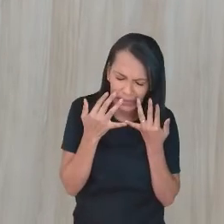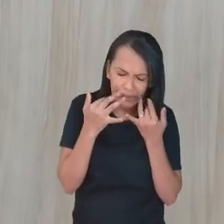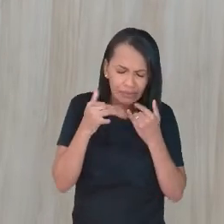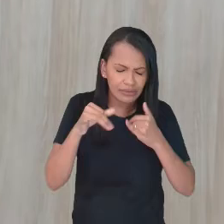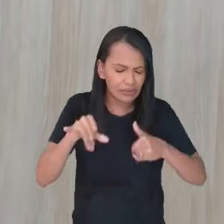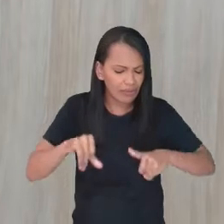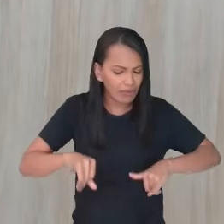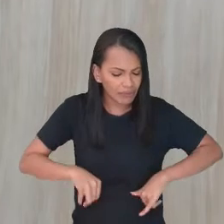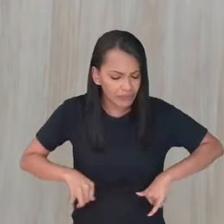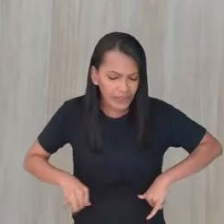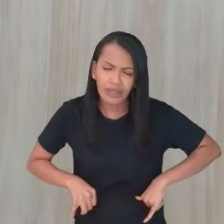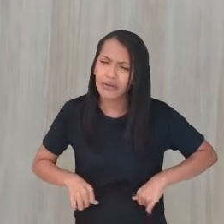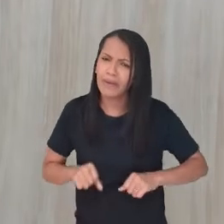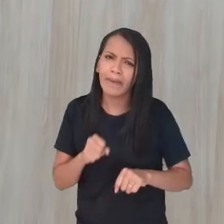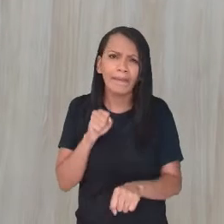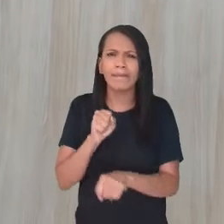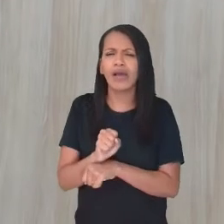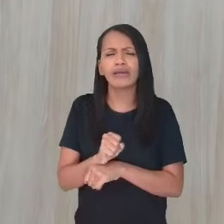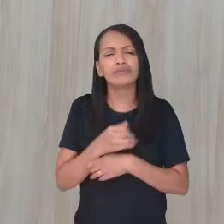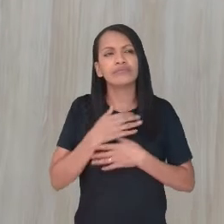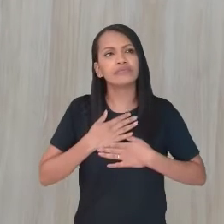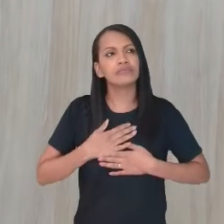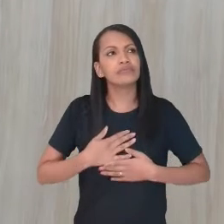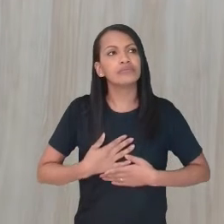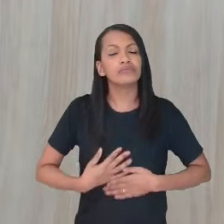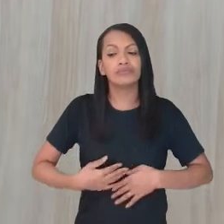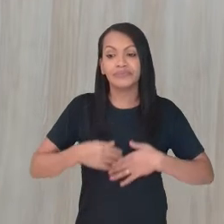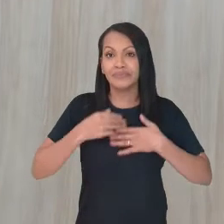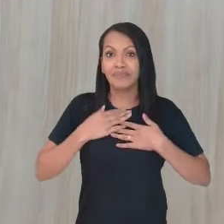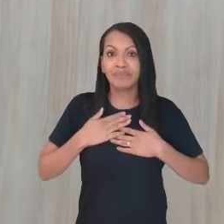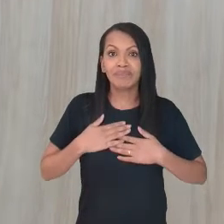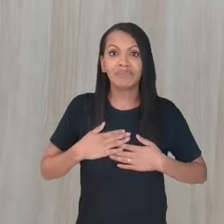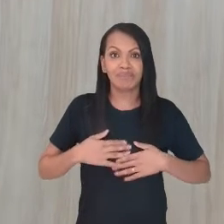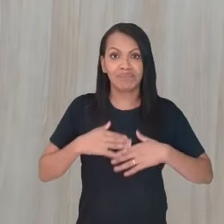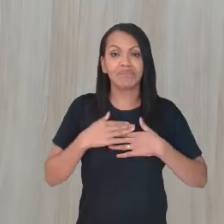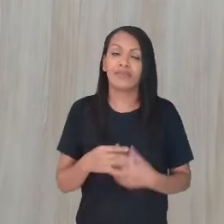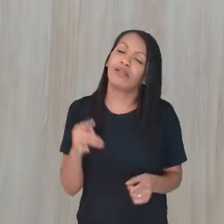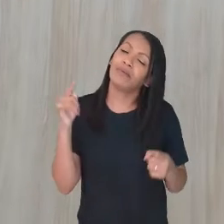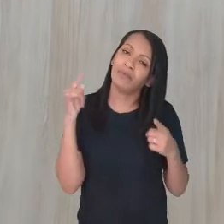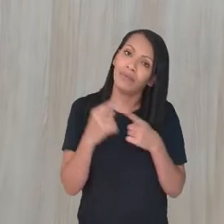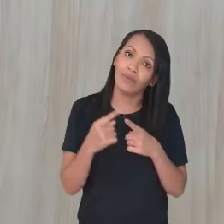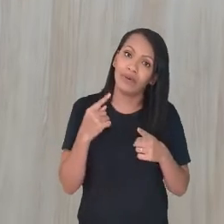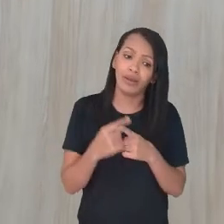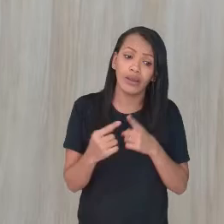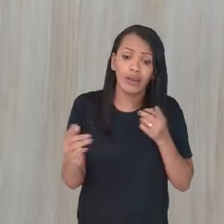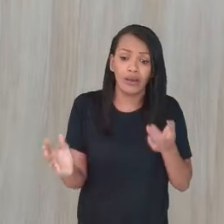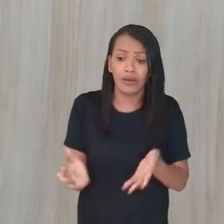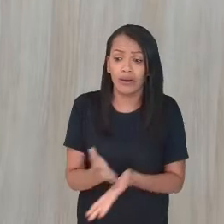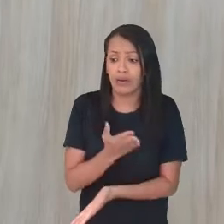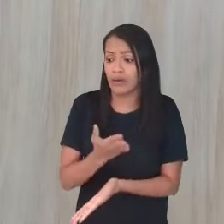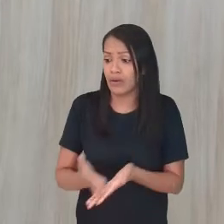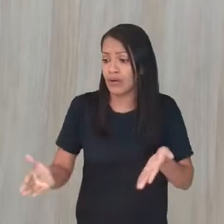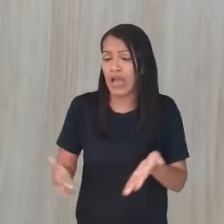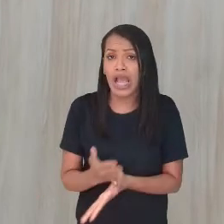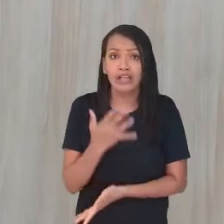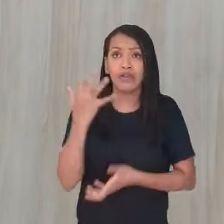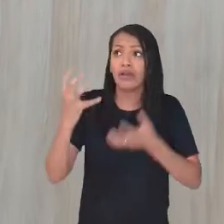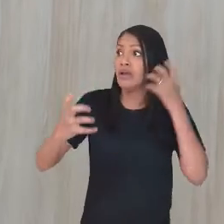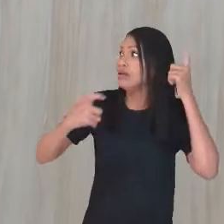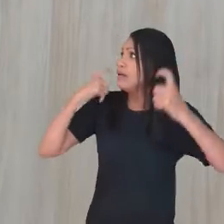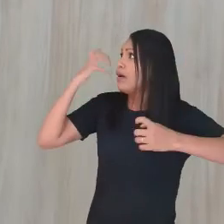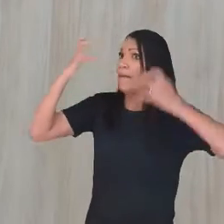de aprendizagem, é muito importante a gente pensar nisso, oitavo ano, porque em alguns momentos bate o